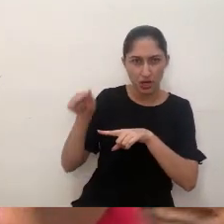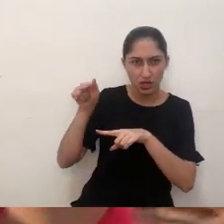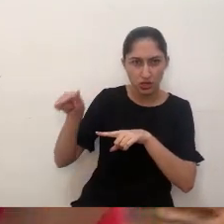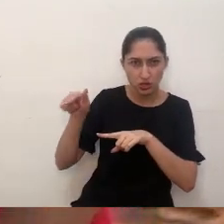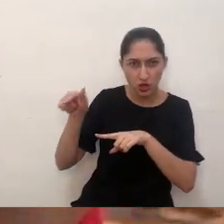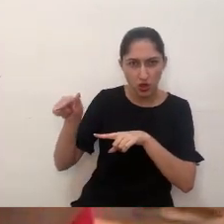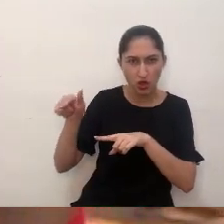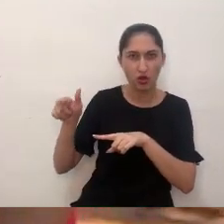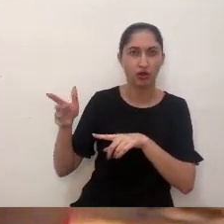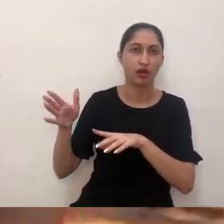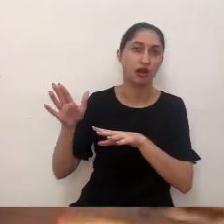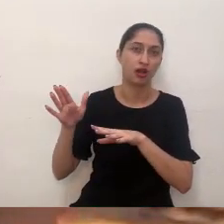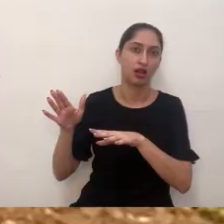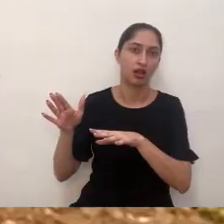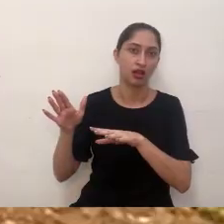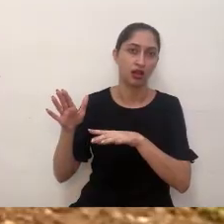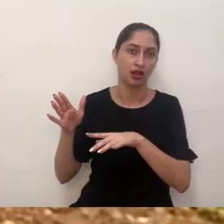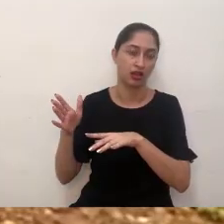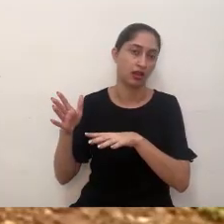pro gosto, né?